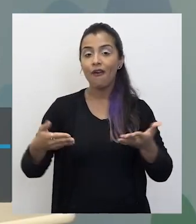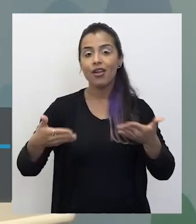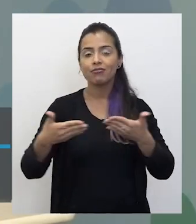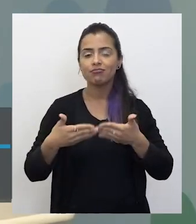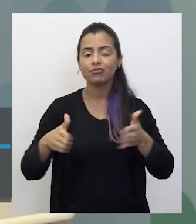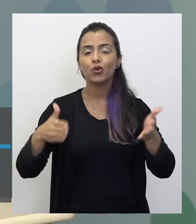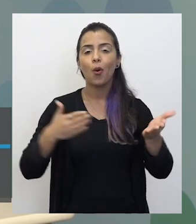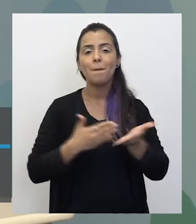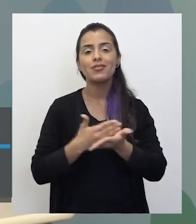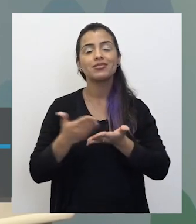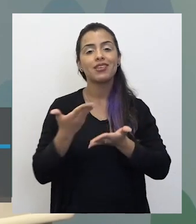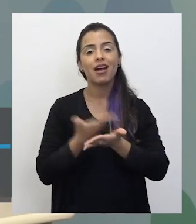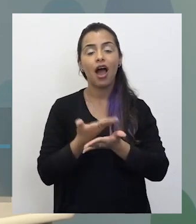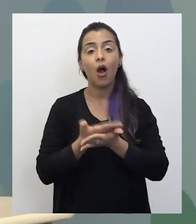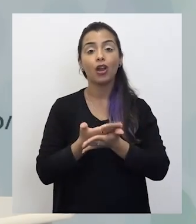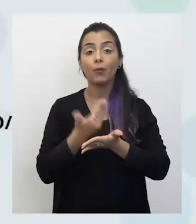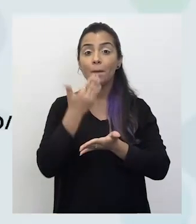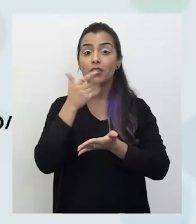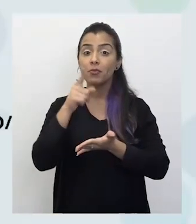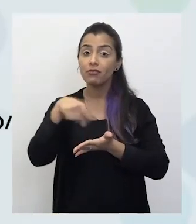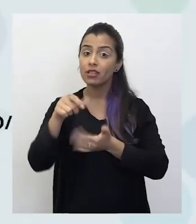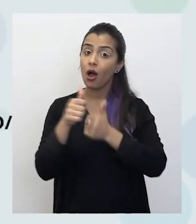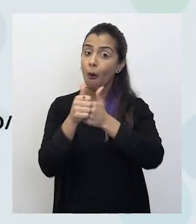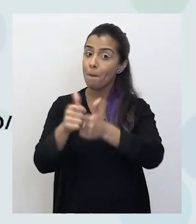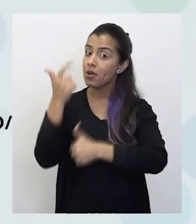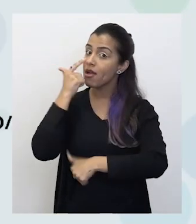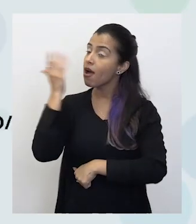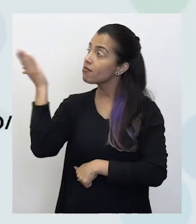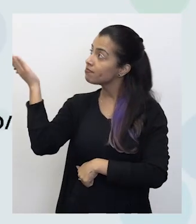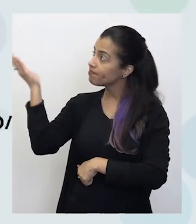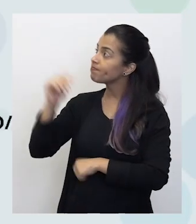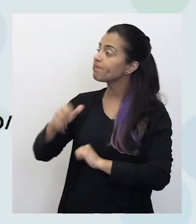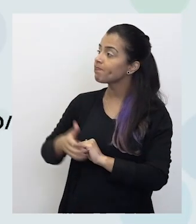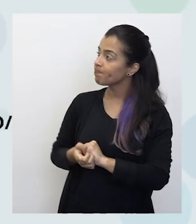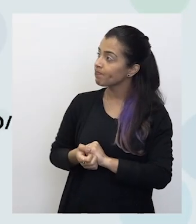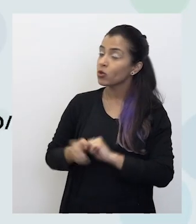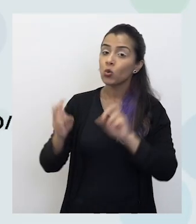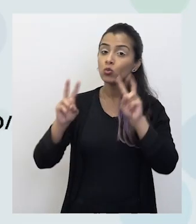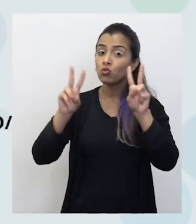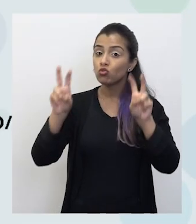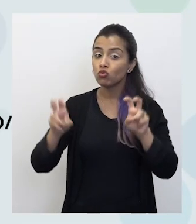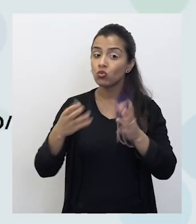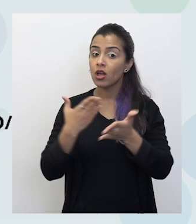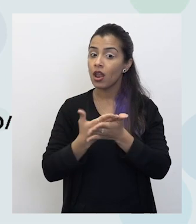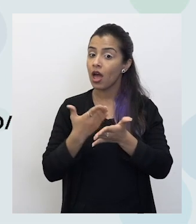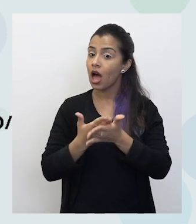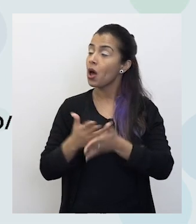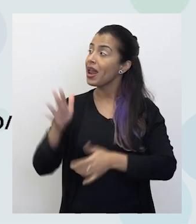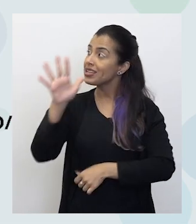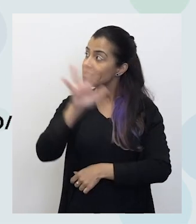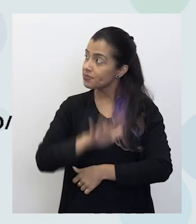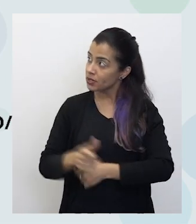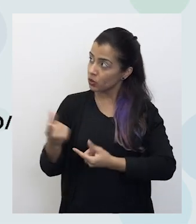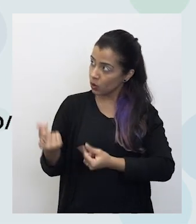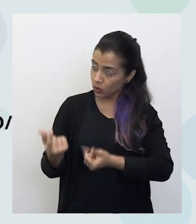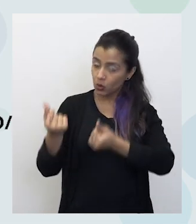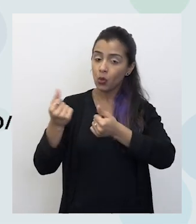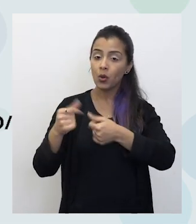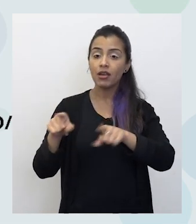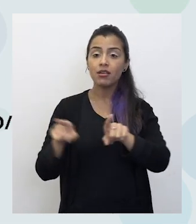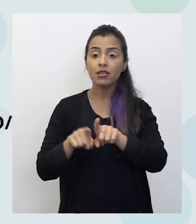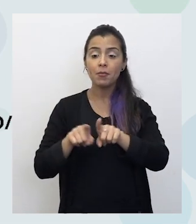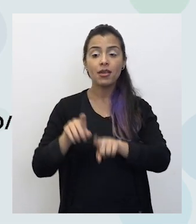nossa aula, vou pedir para vocês acompanharem aí na tela de vocês o título da aula, Espaço Econômico e os